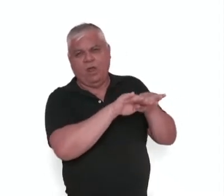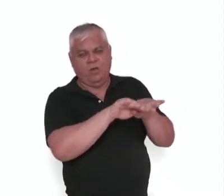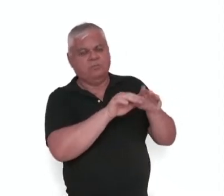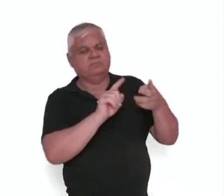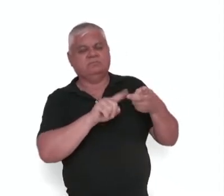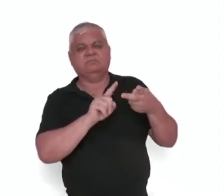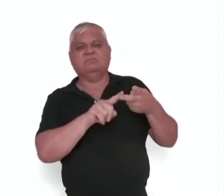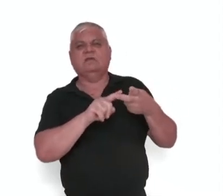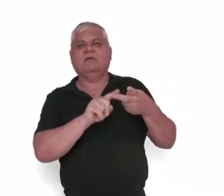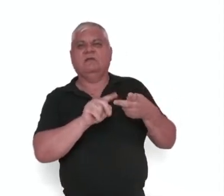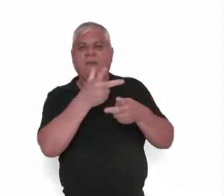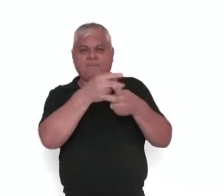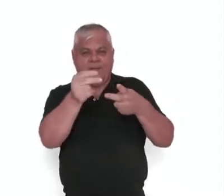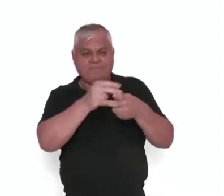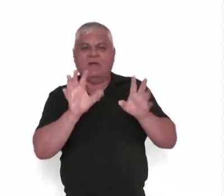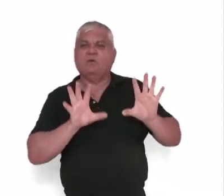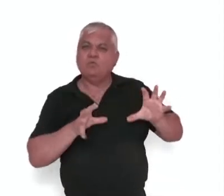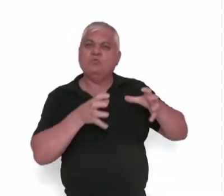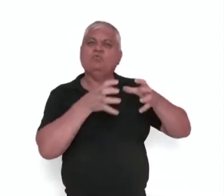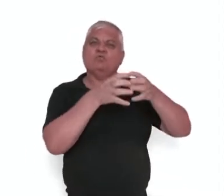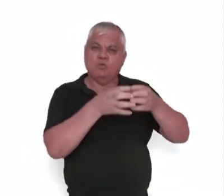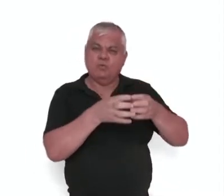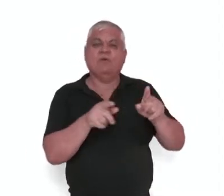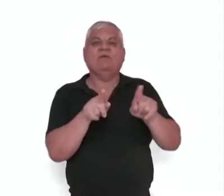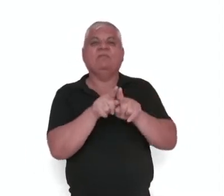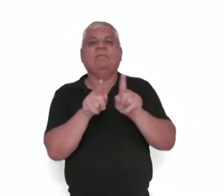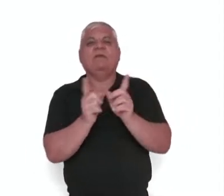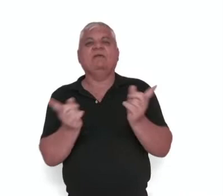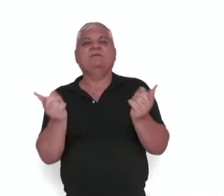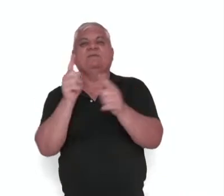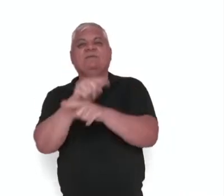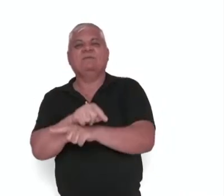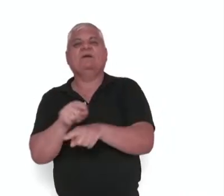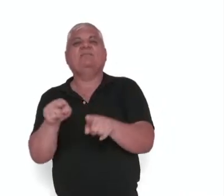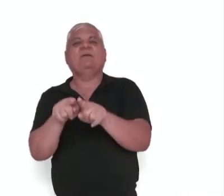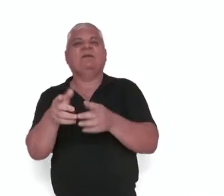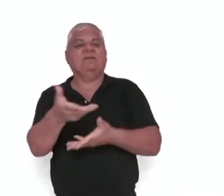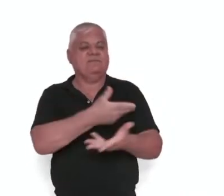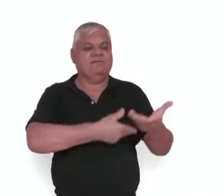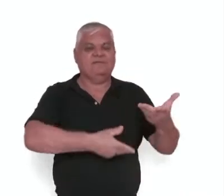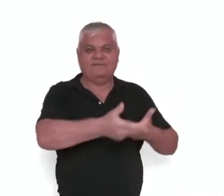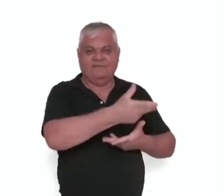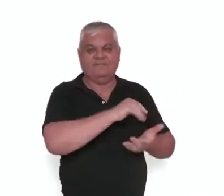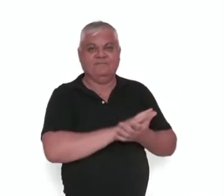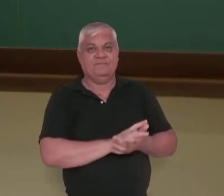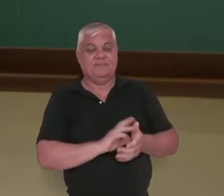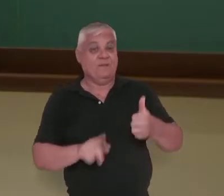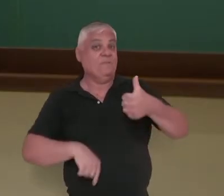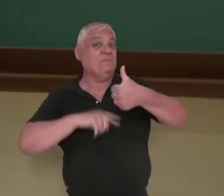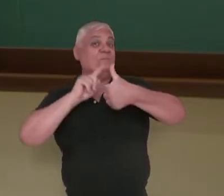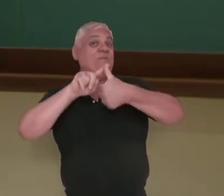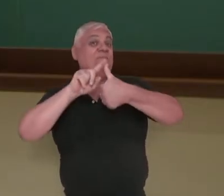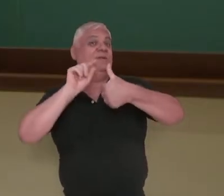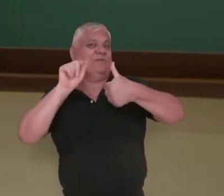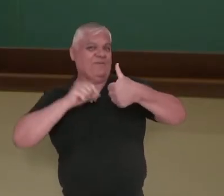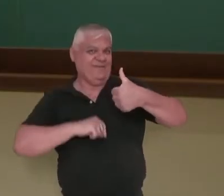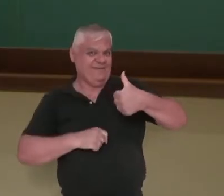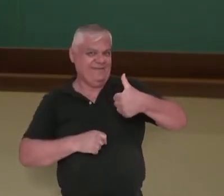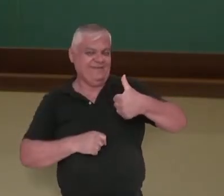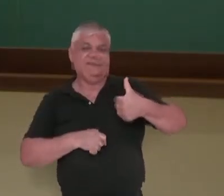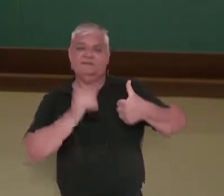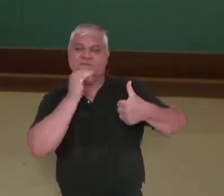coletivo, jogos de inversão e jogos semi-cooperativos. Então a primeira coisa é nós entendermos essa